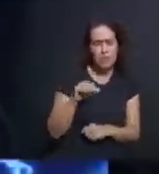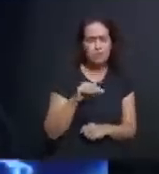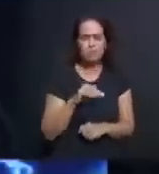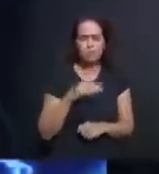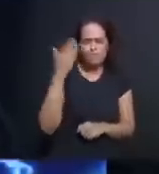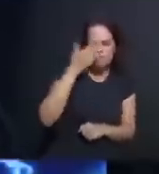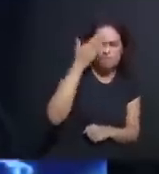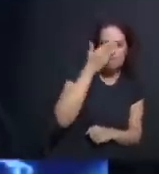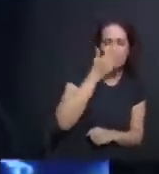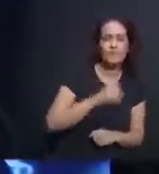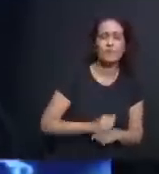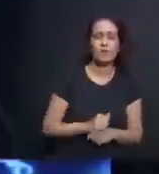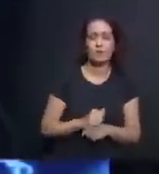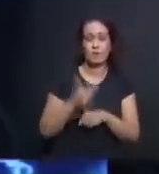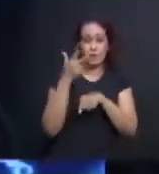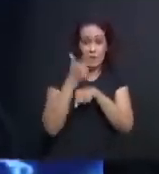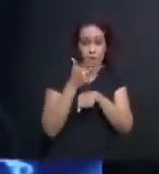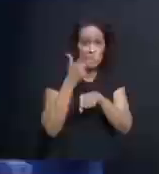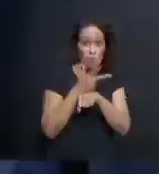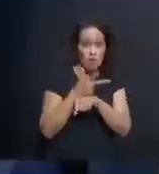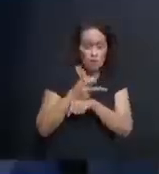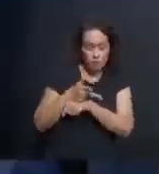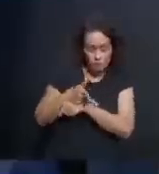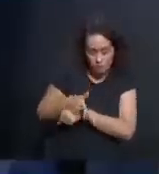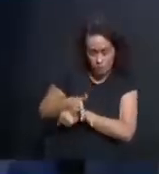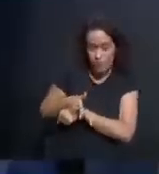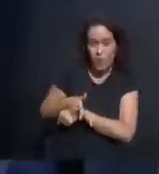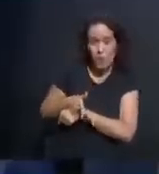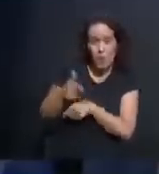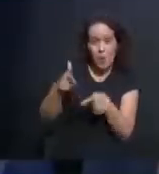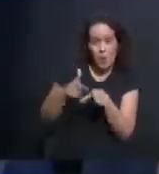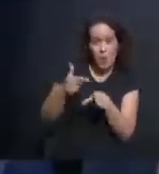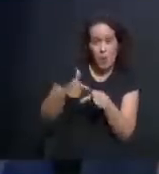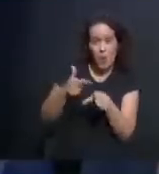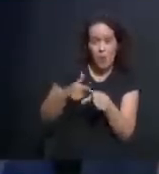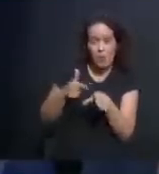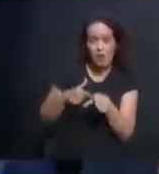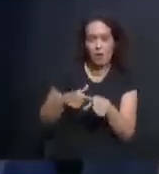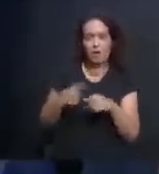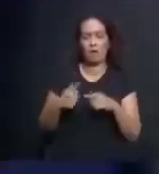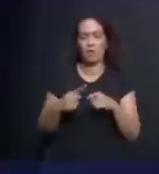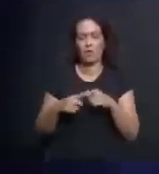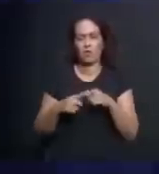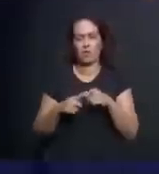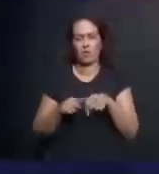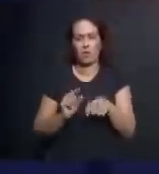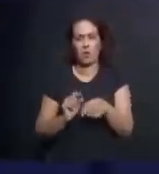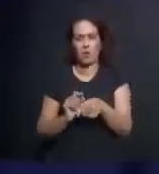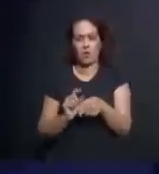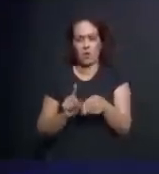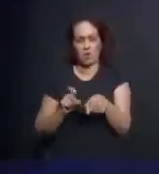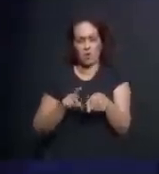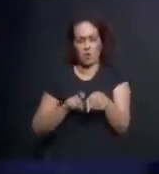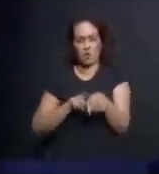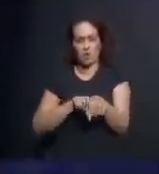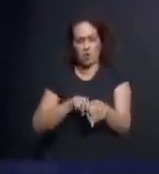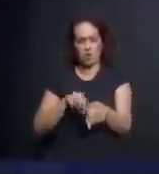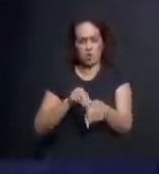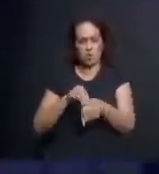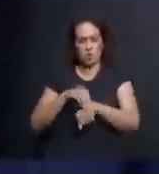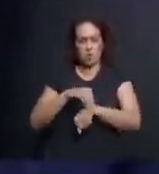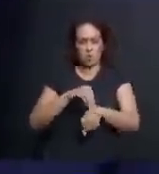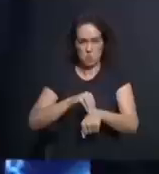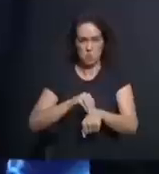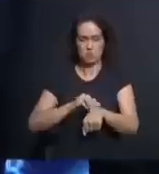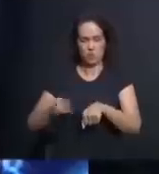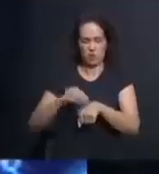E você sabe o que ele estava filmando? O pé dele, tirando um monte de sanguessuga. Pastor, eu tô feliz demais, cara.